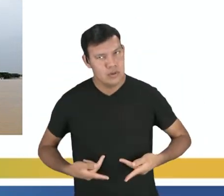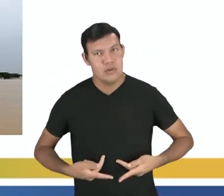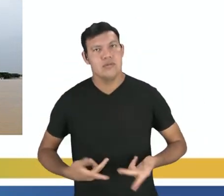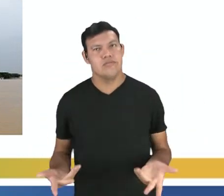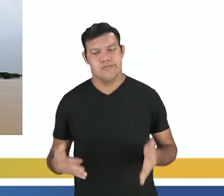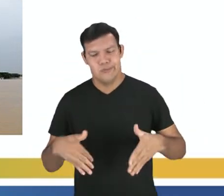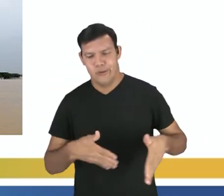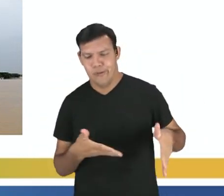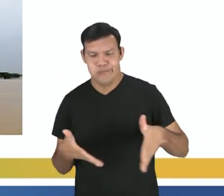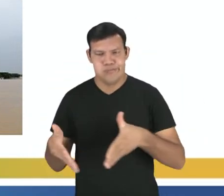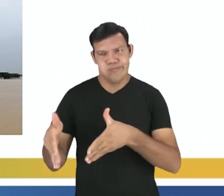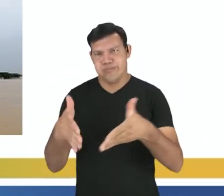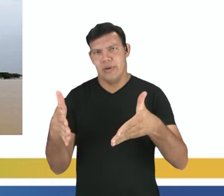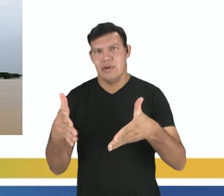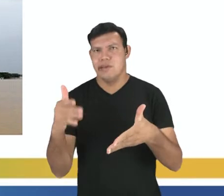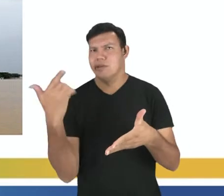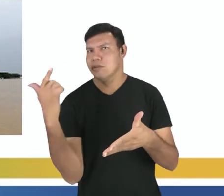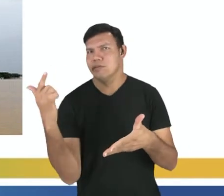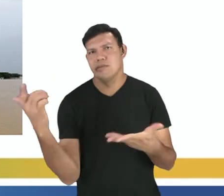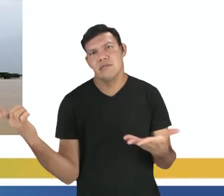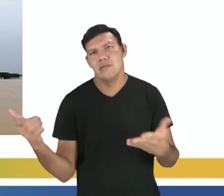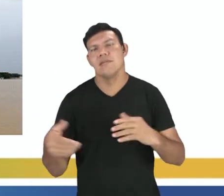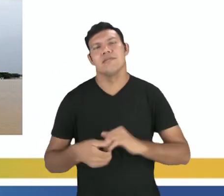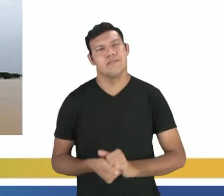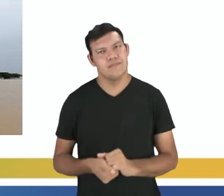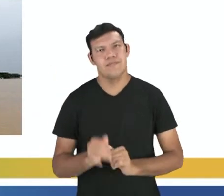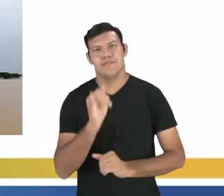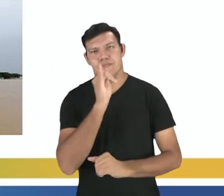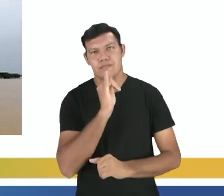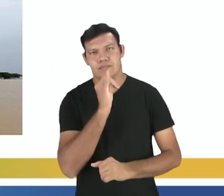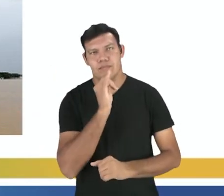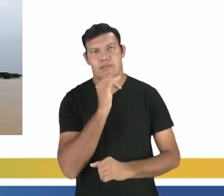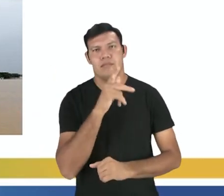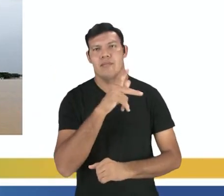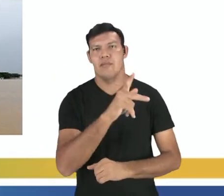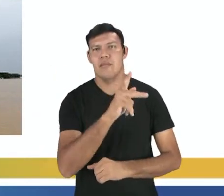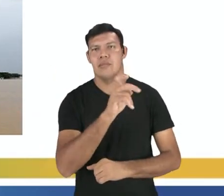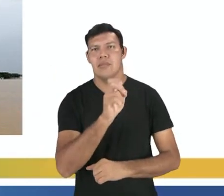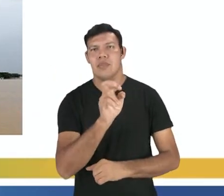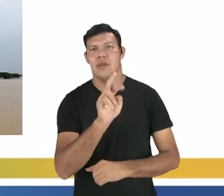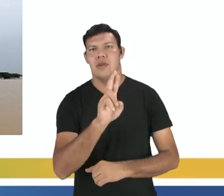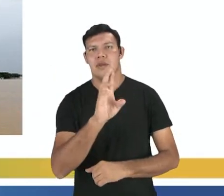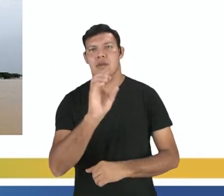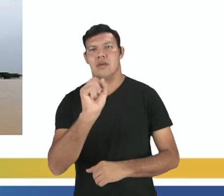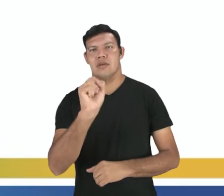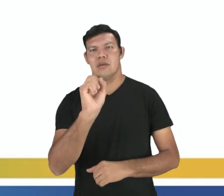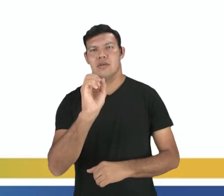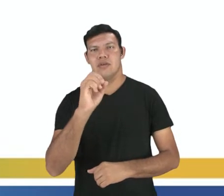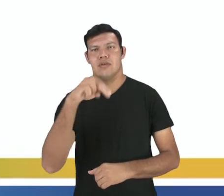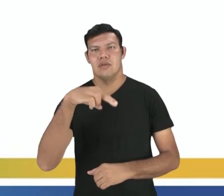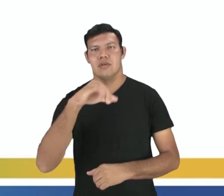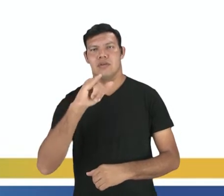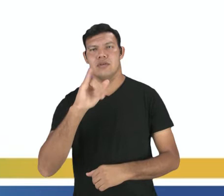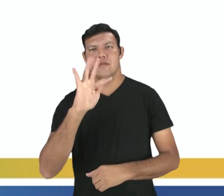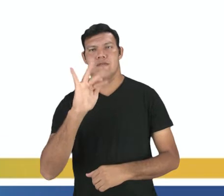algo que a terra faria. Então, nós temos aí um exemplo de personificação.